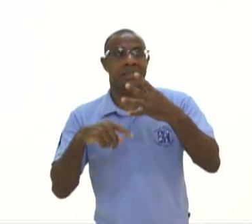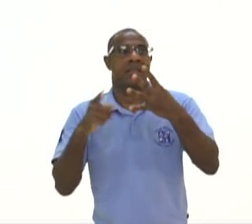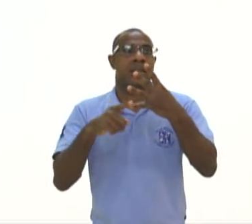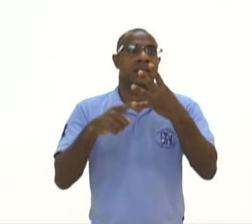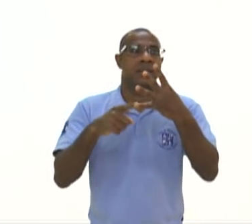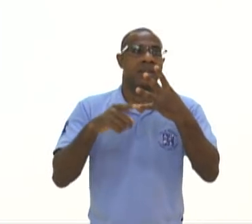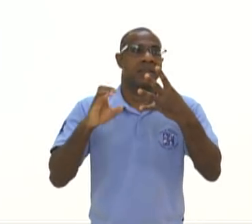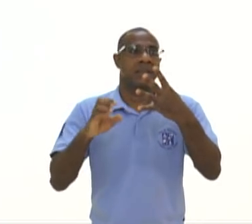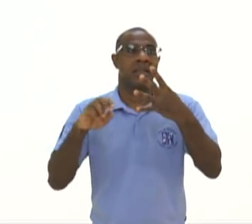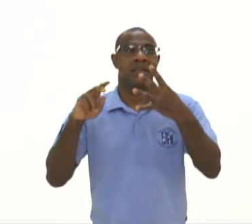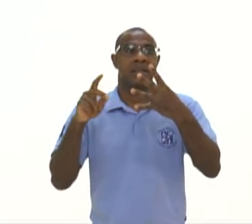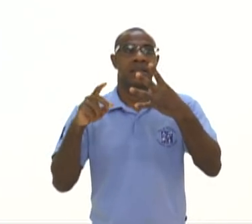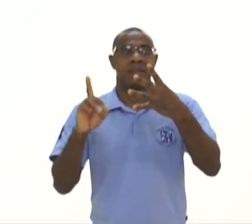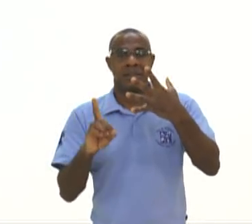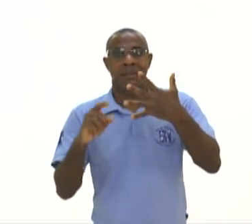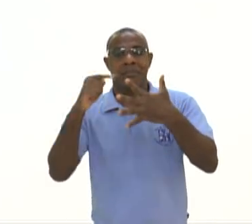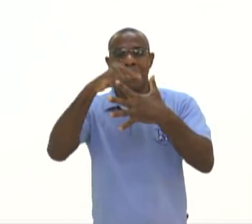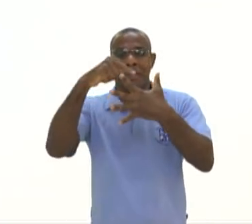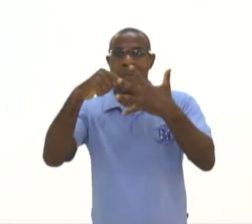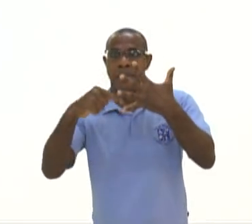hipófise?